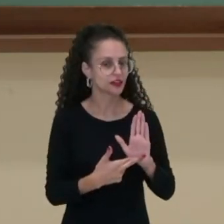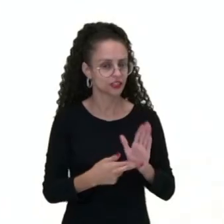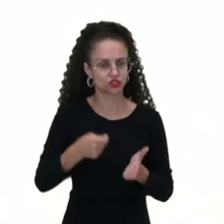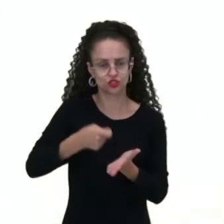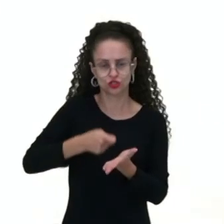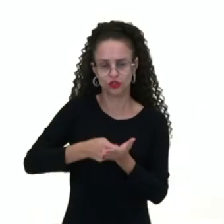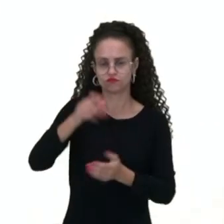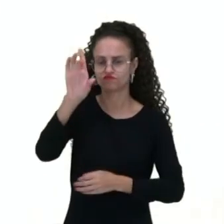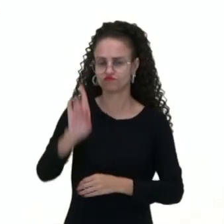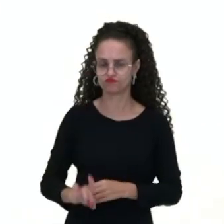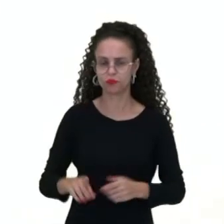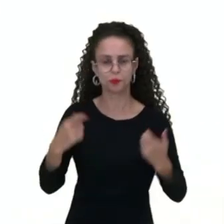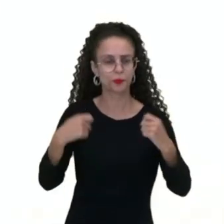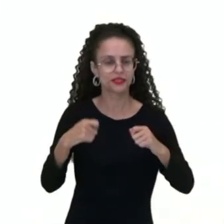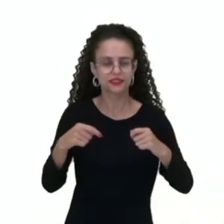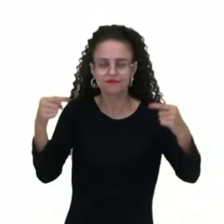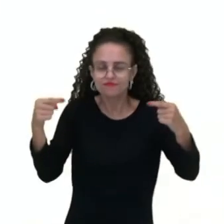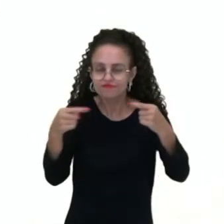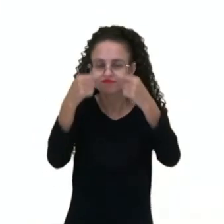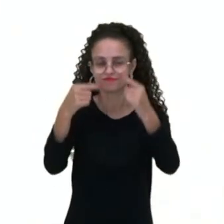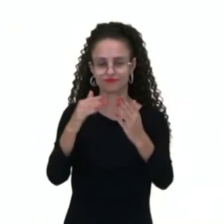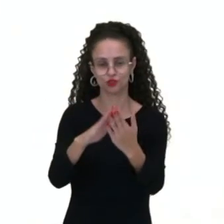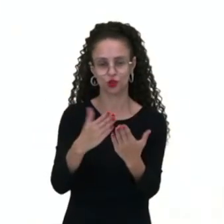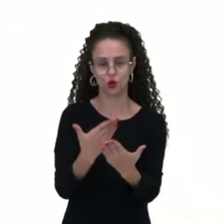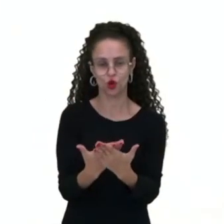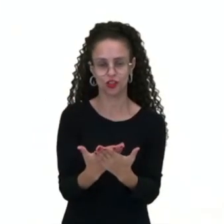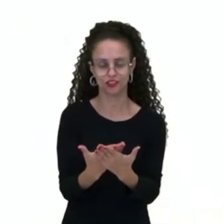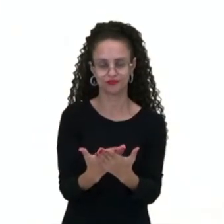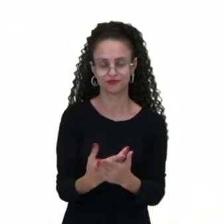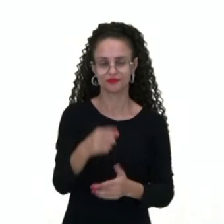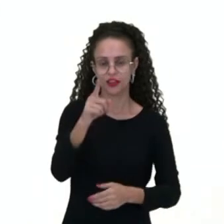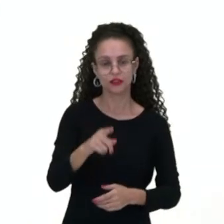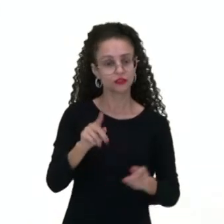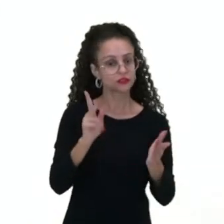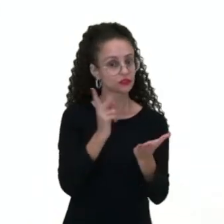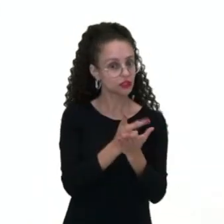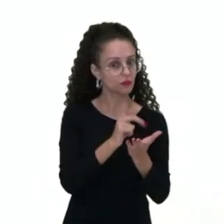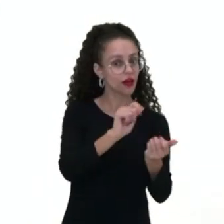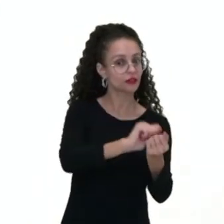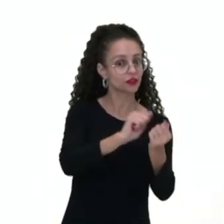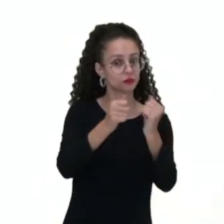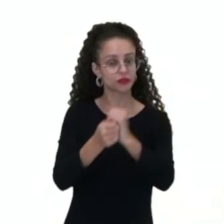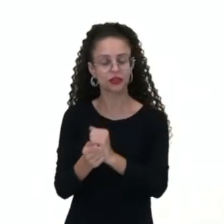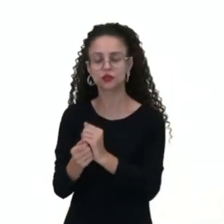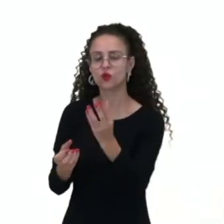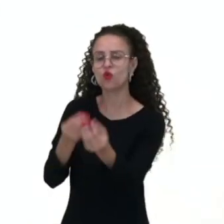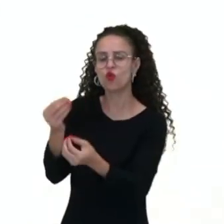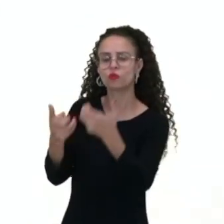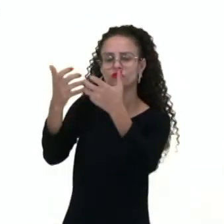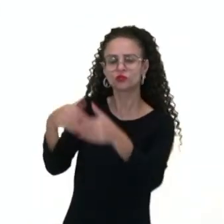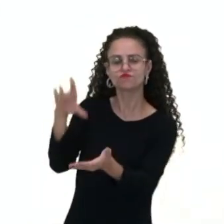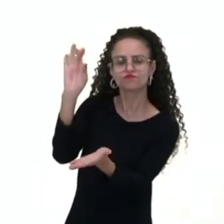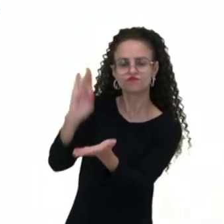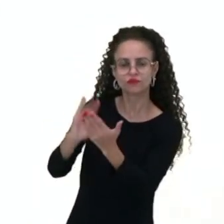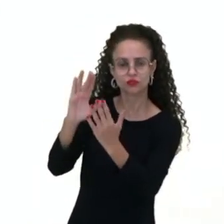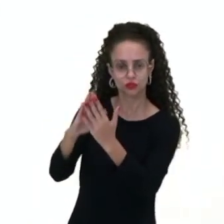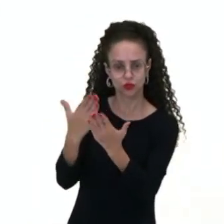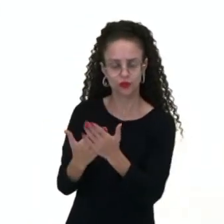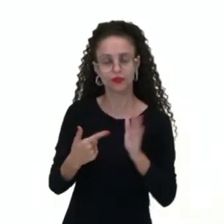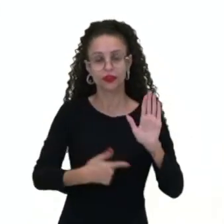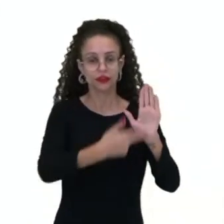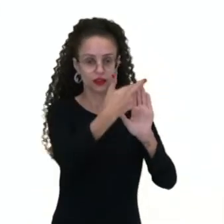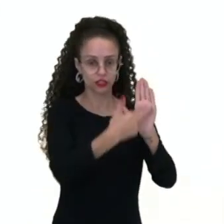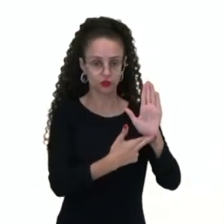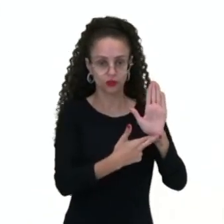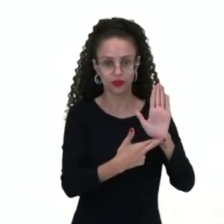direitos deverão ter a cara da escola, isso é muito importante. Ela está sempre adaptada às realidades da escola. Então, esse regimento escolar de